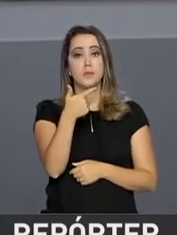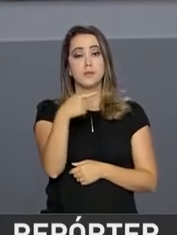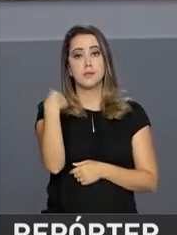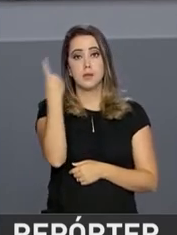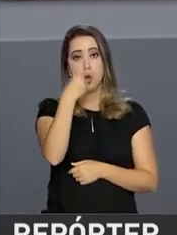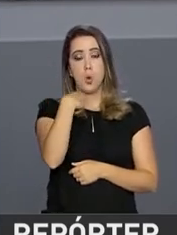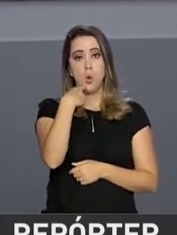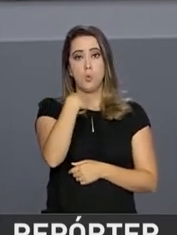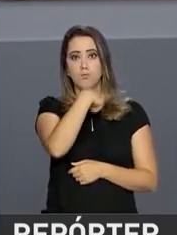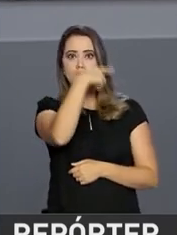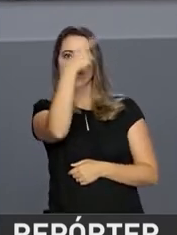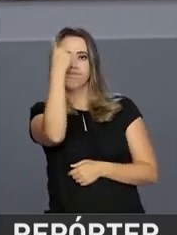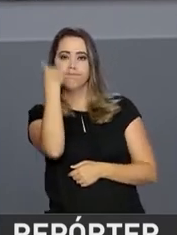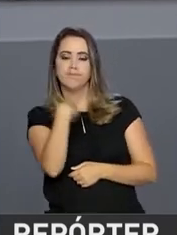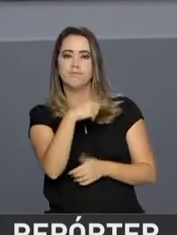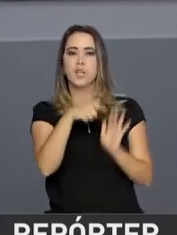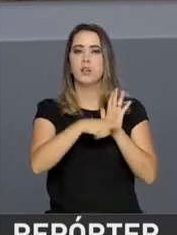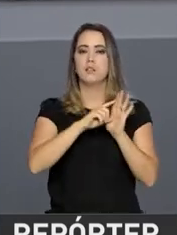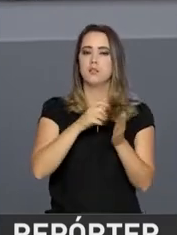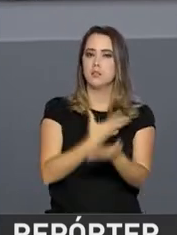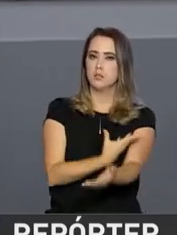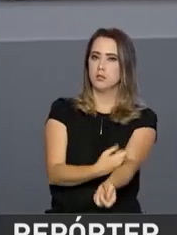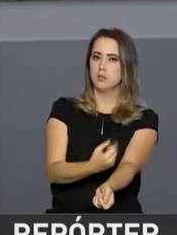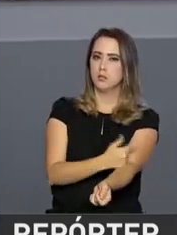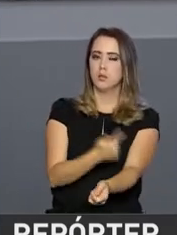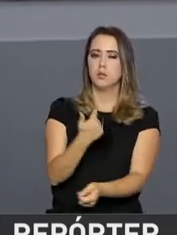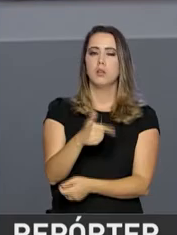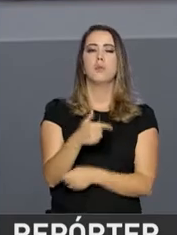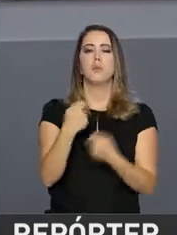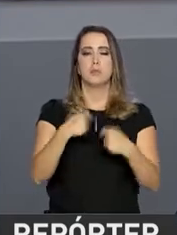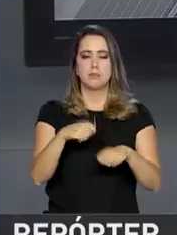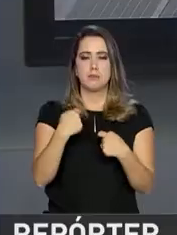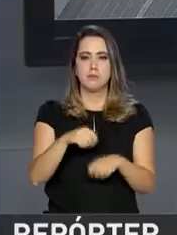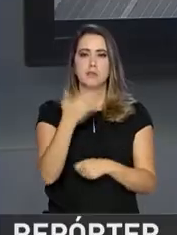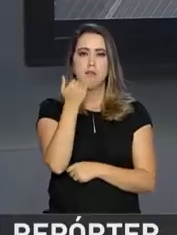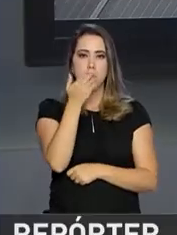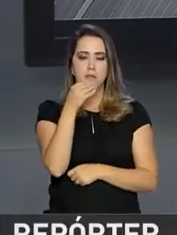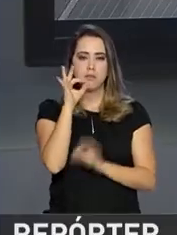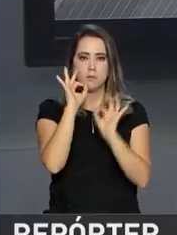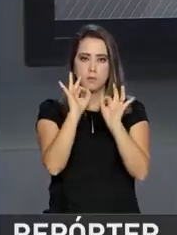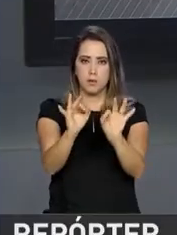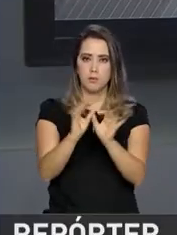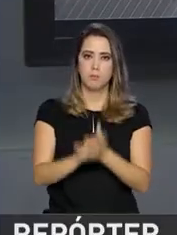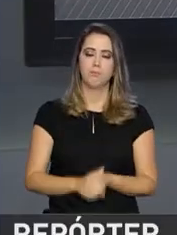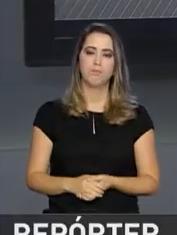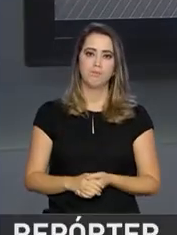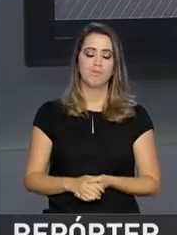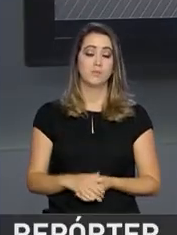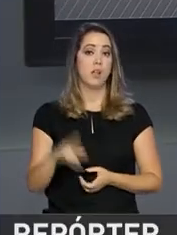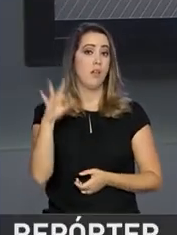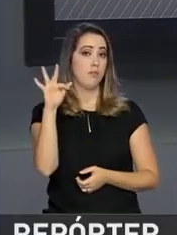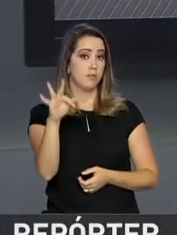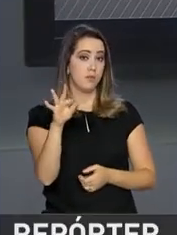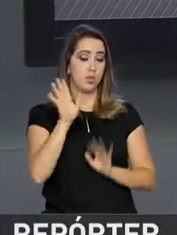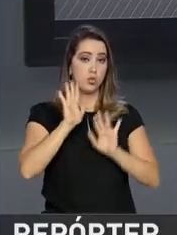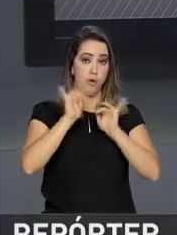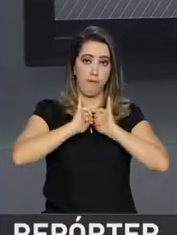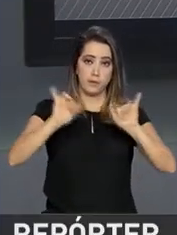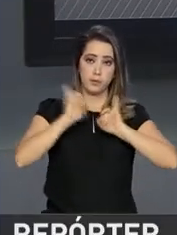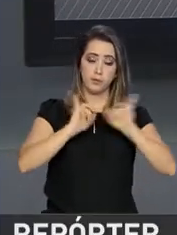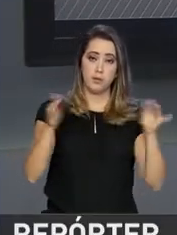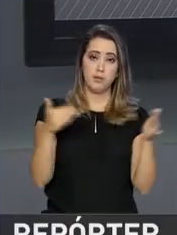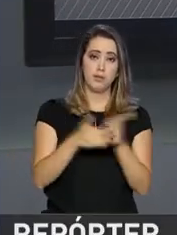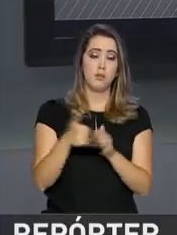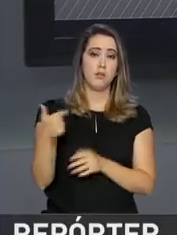12 horas anteriores à doação e também não estar em jejum. A Receita Federal informou que até às 17 horas